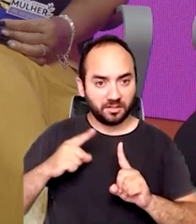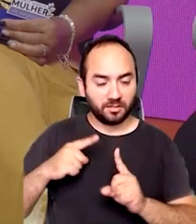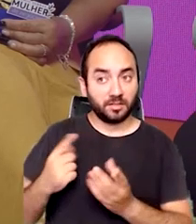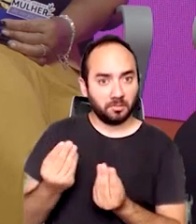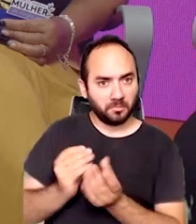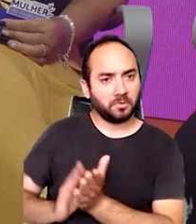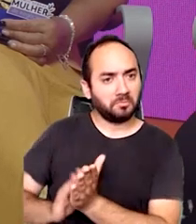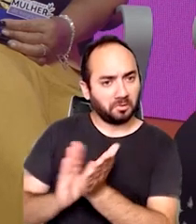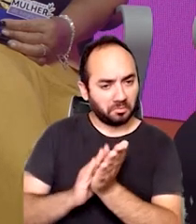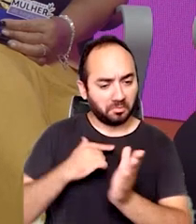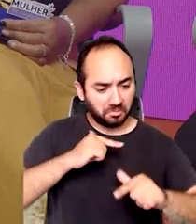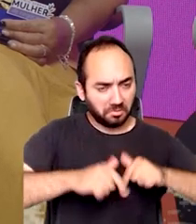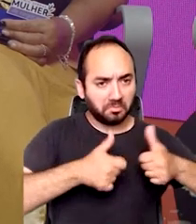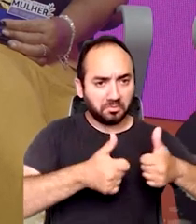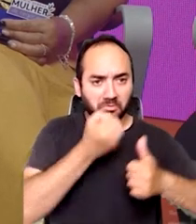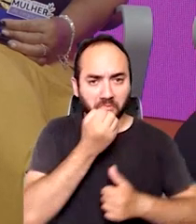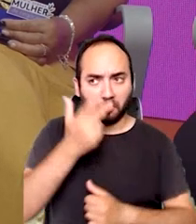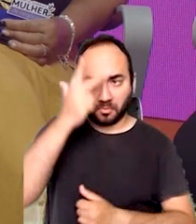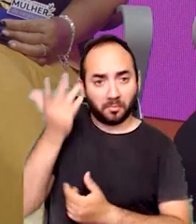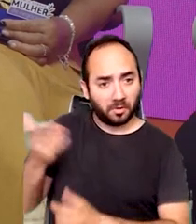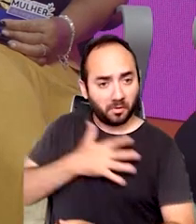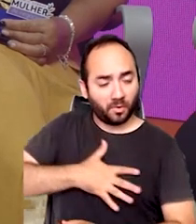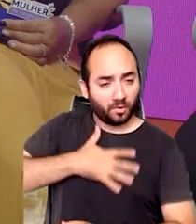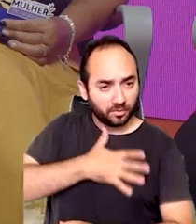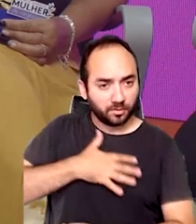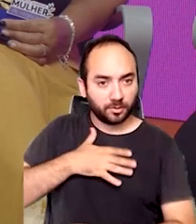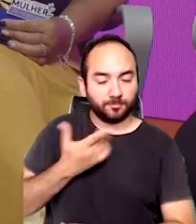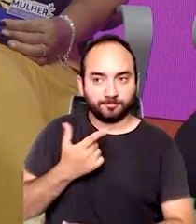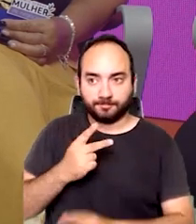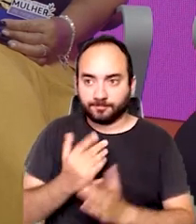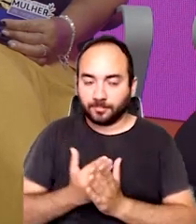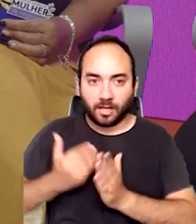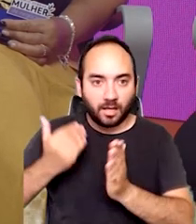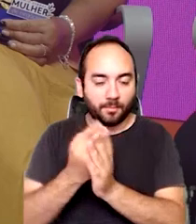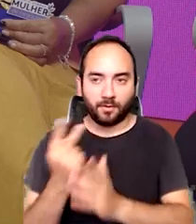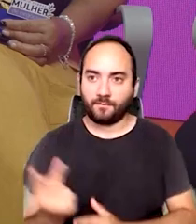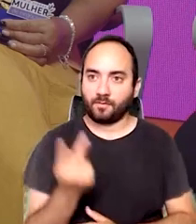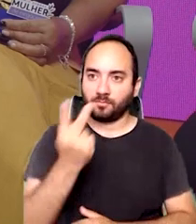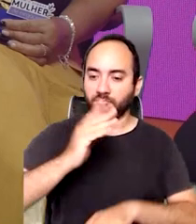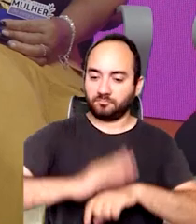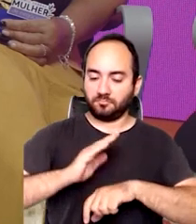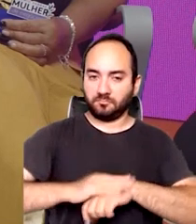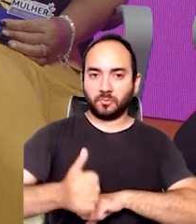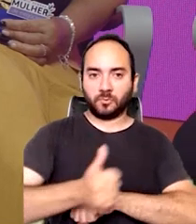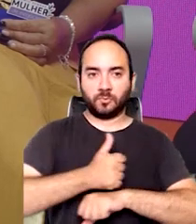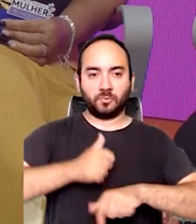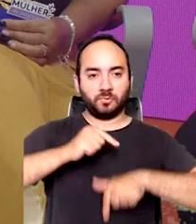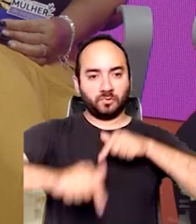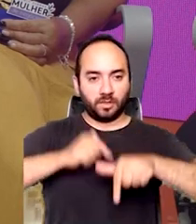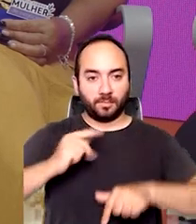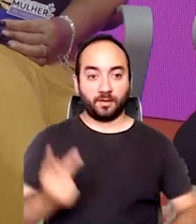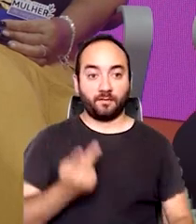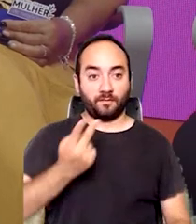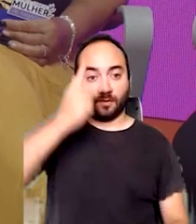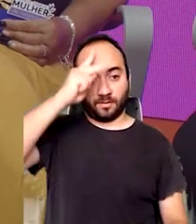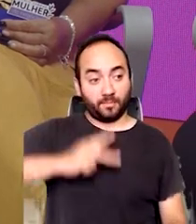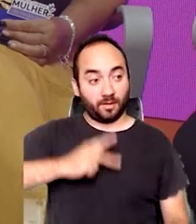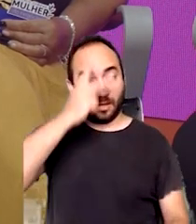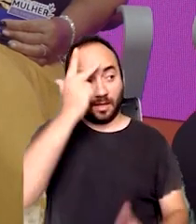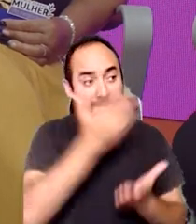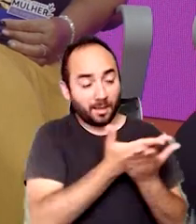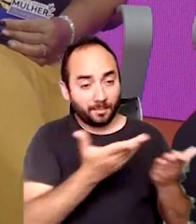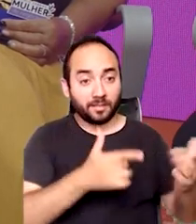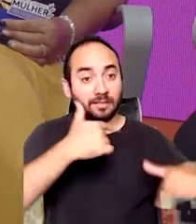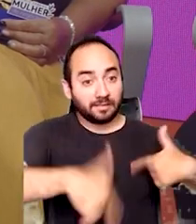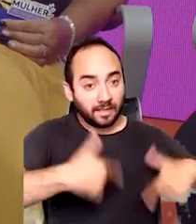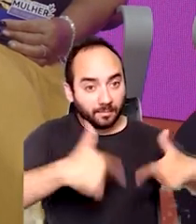tinha eu tinha muitos elogios a respeito do meu trabalho né e eu Sempre busquei muito isso a valorização do meu trabalho principalmente a valorização